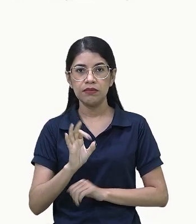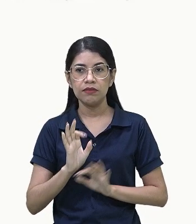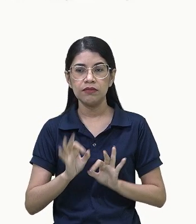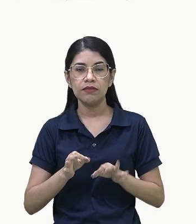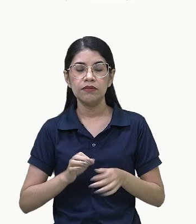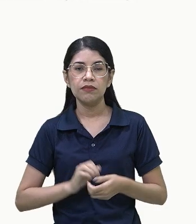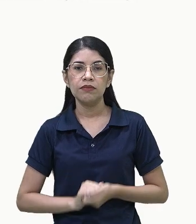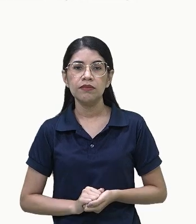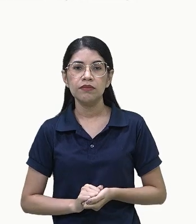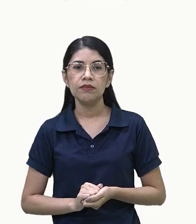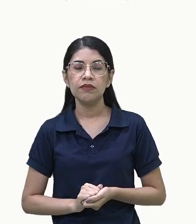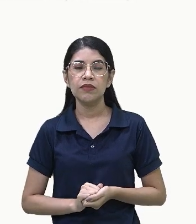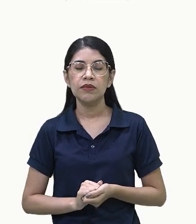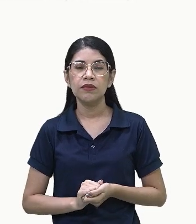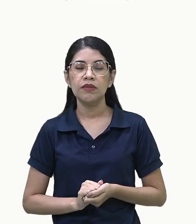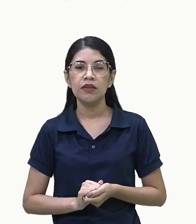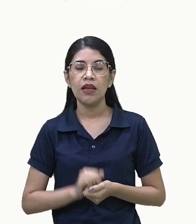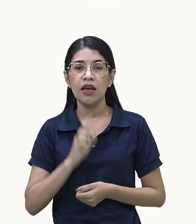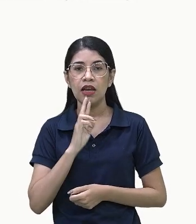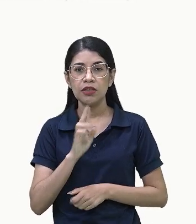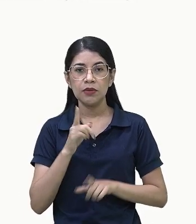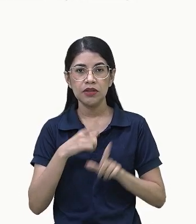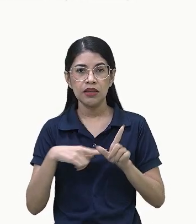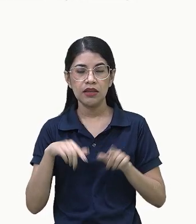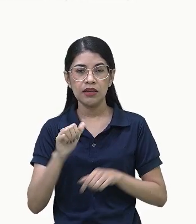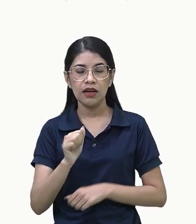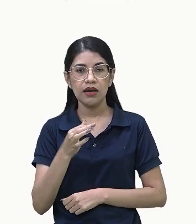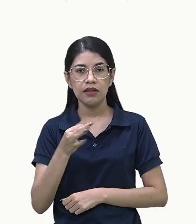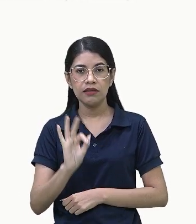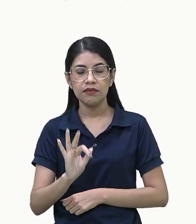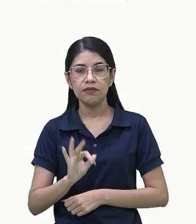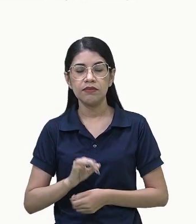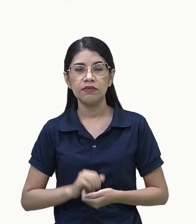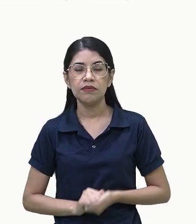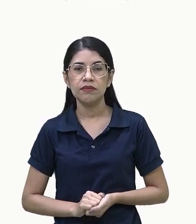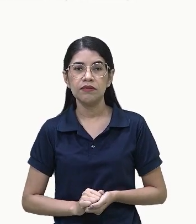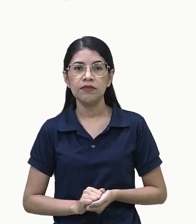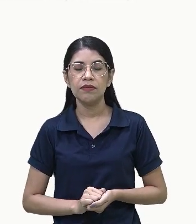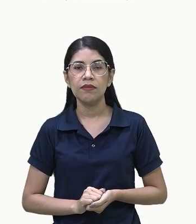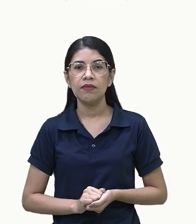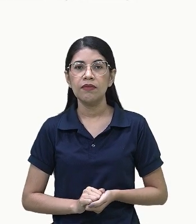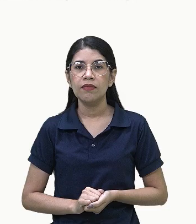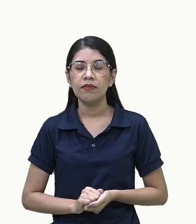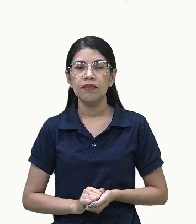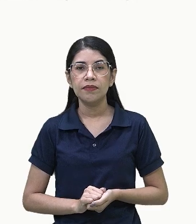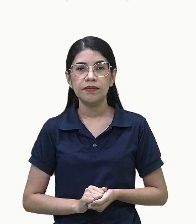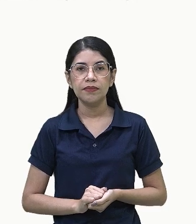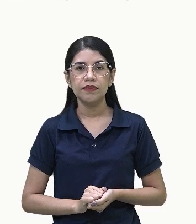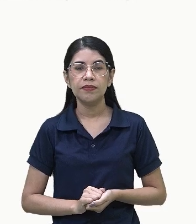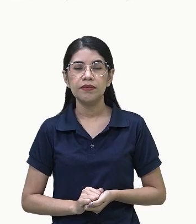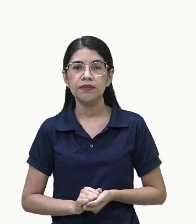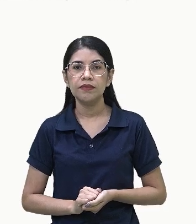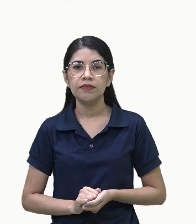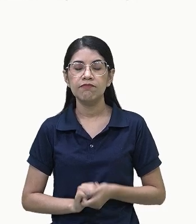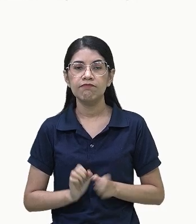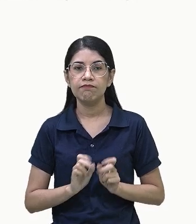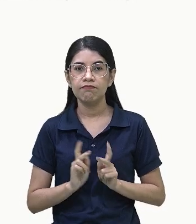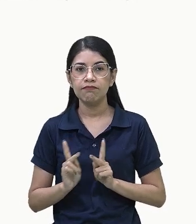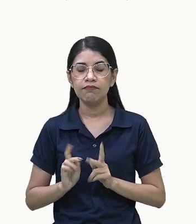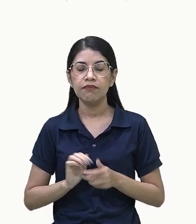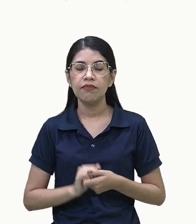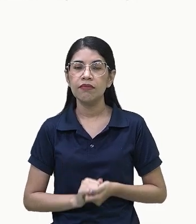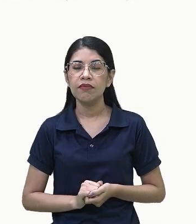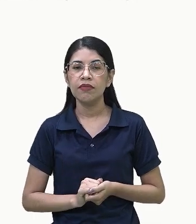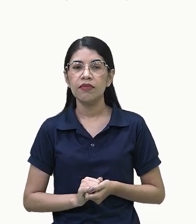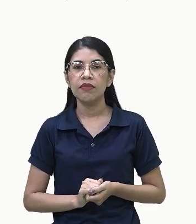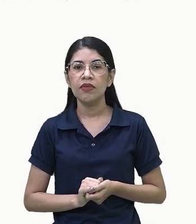95%. Ou seja, então, a nossa resposta aqui é a letra A. Beleza, pessoal? E aí,